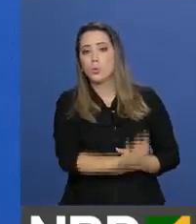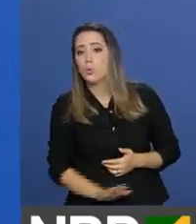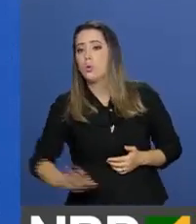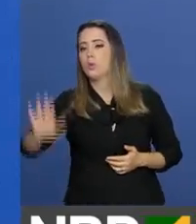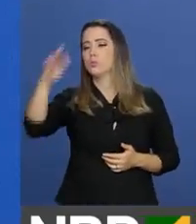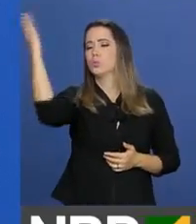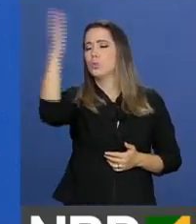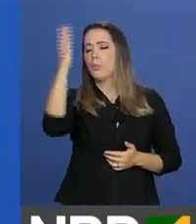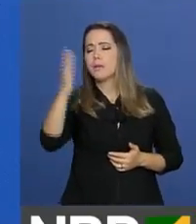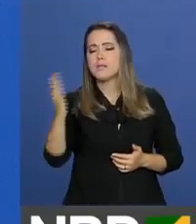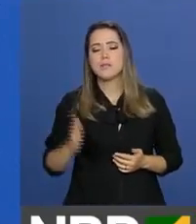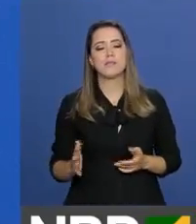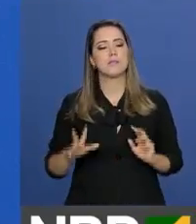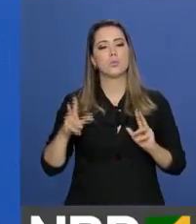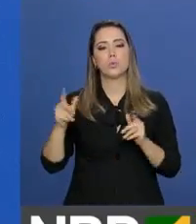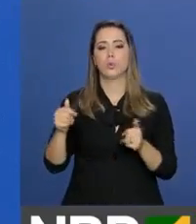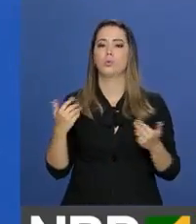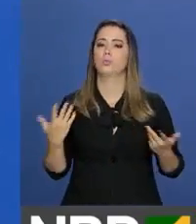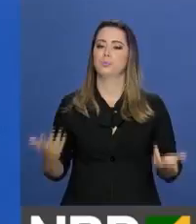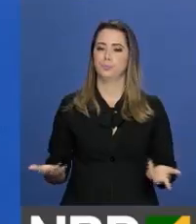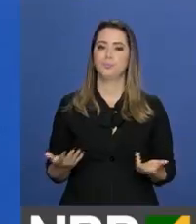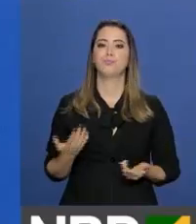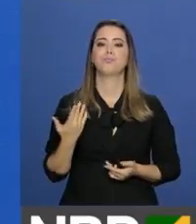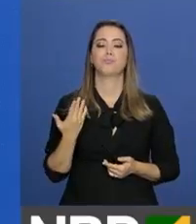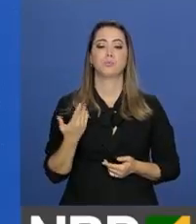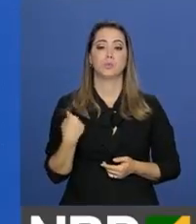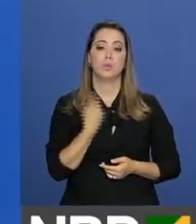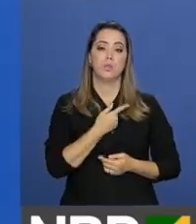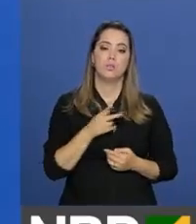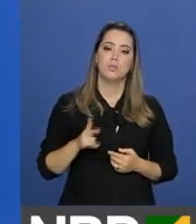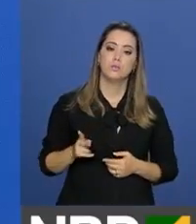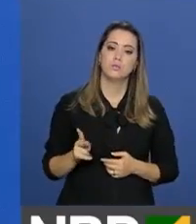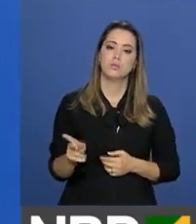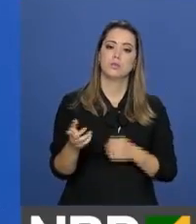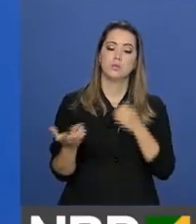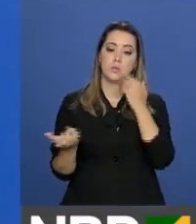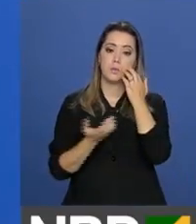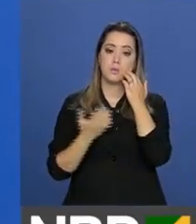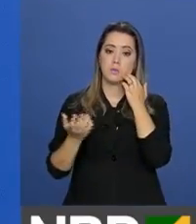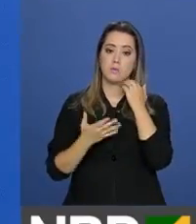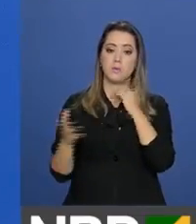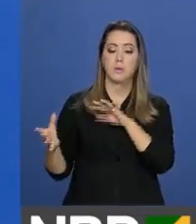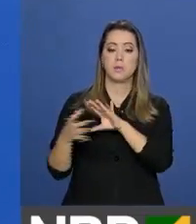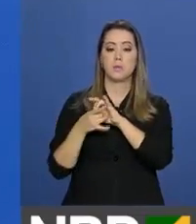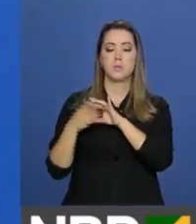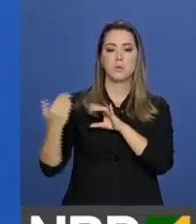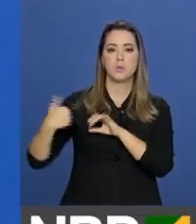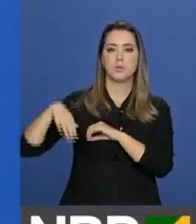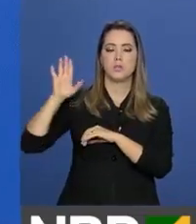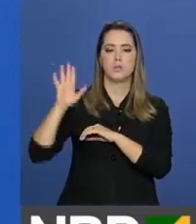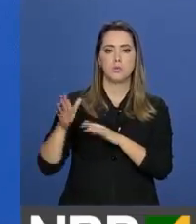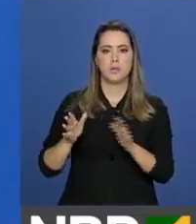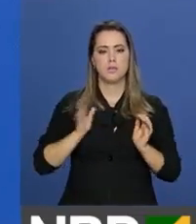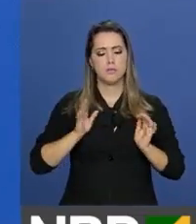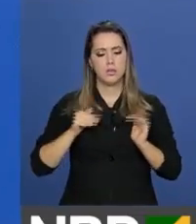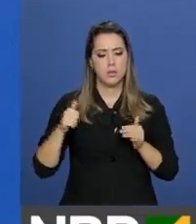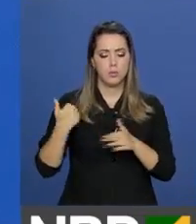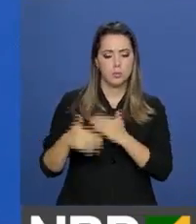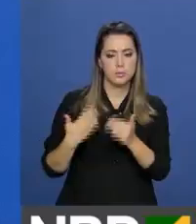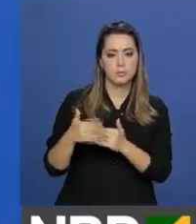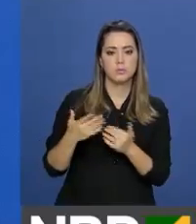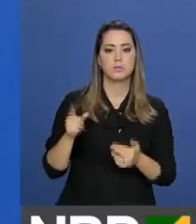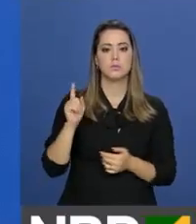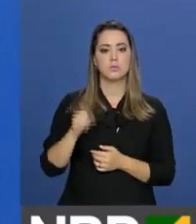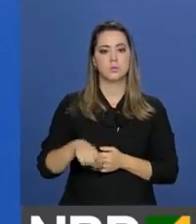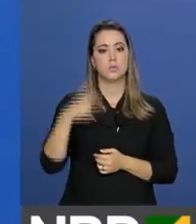este vastíssimo país, que nós sempre queremos cada vez mais unido, mais próspero e,